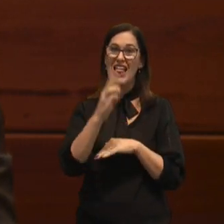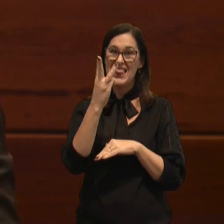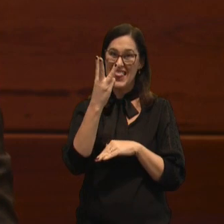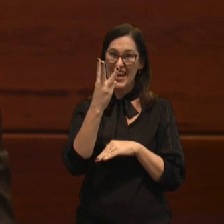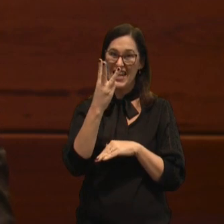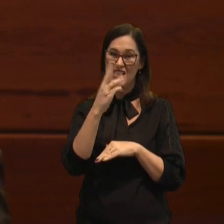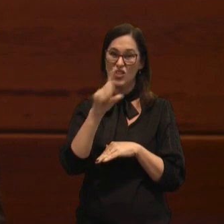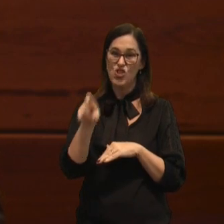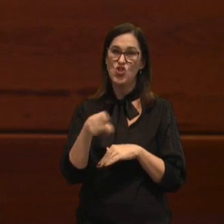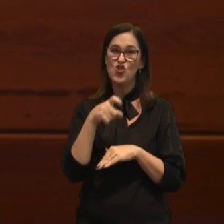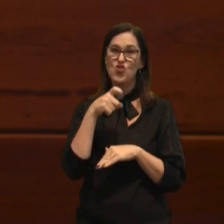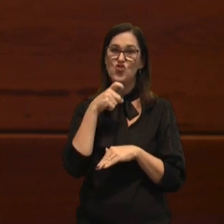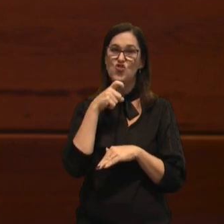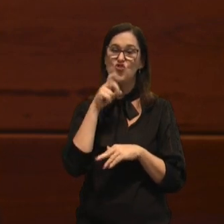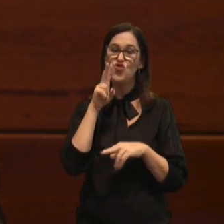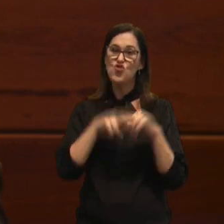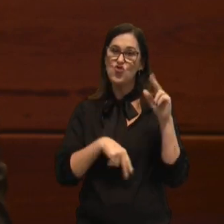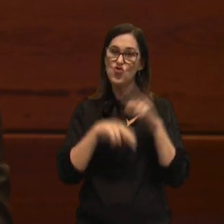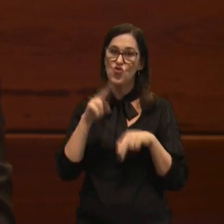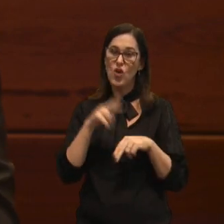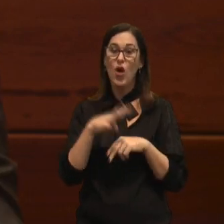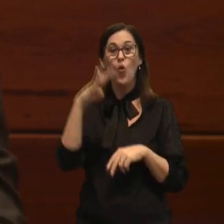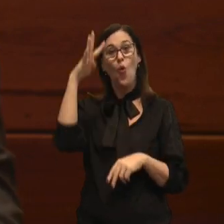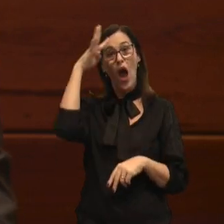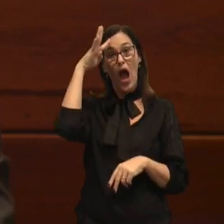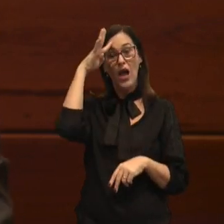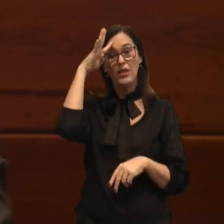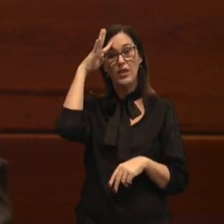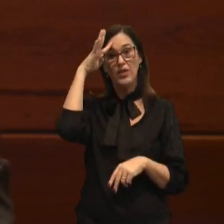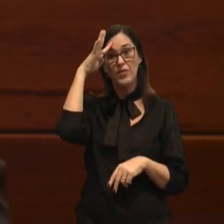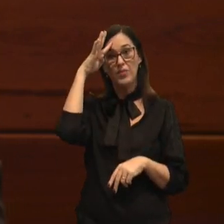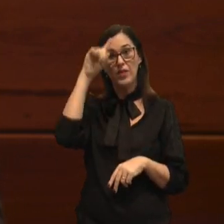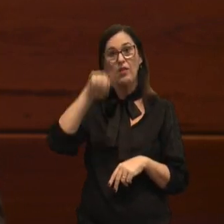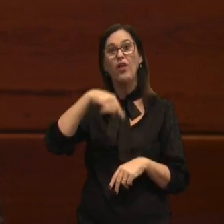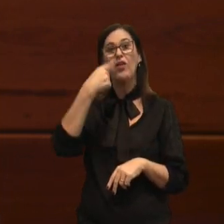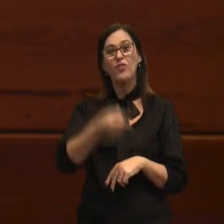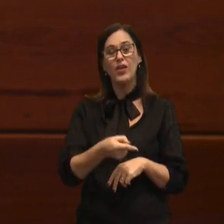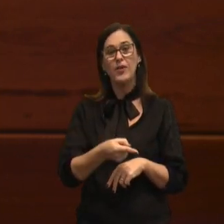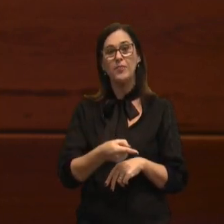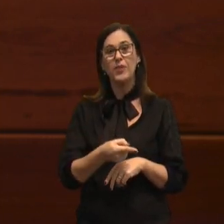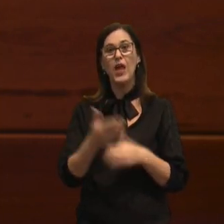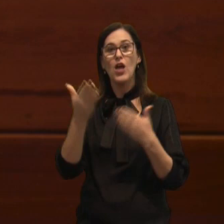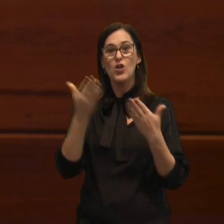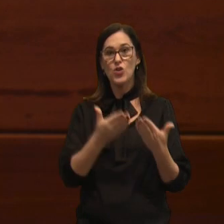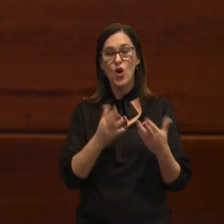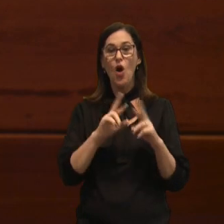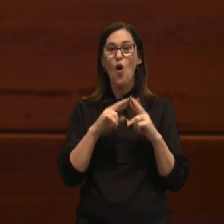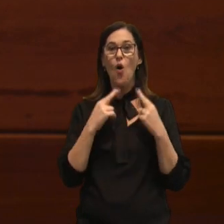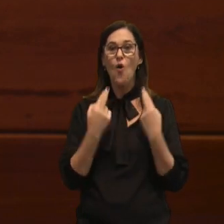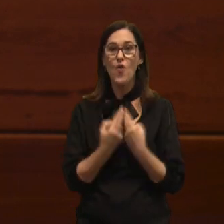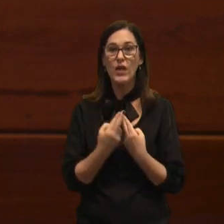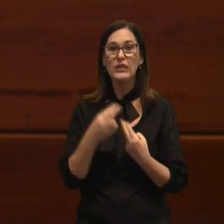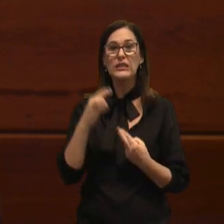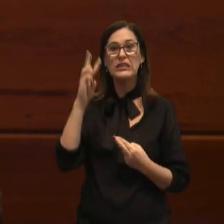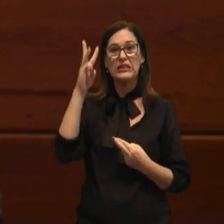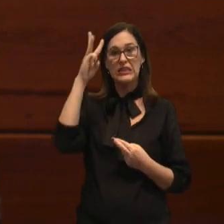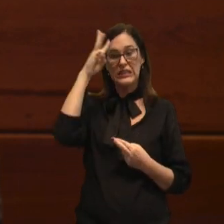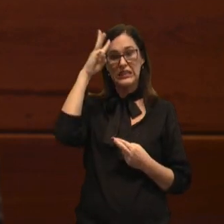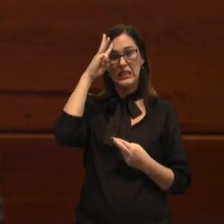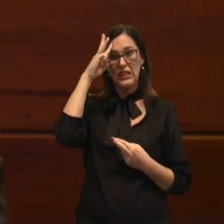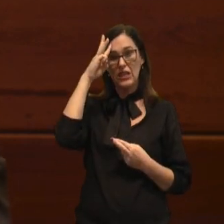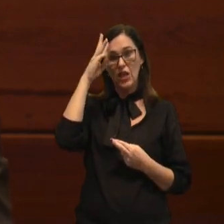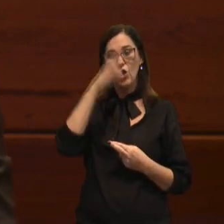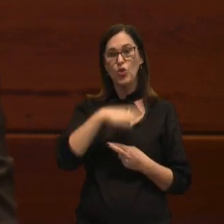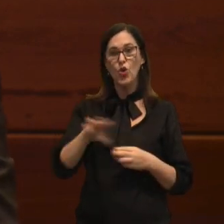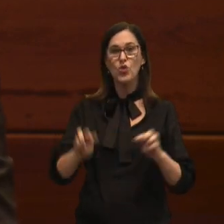de junho. 3 de junho é uma quarta-feira próxima. Eu convoquei uma reunião para terça-feira com todos